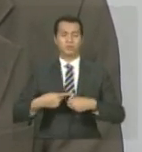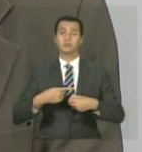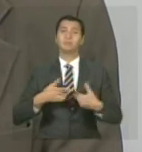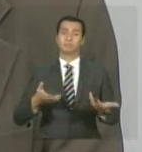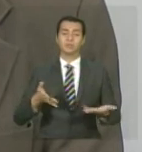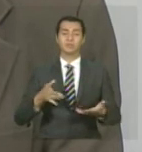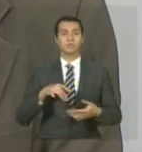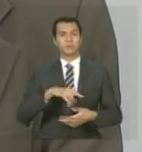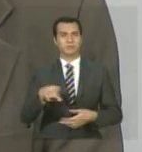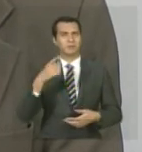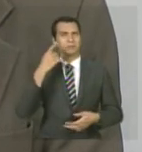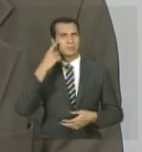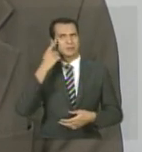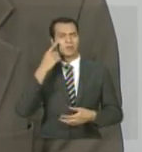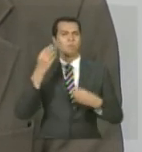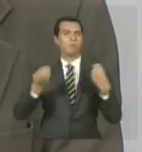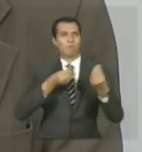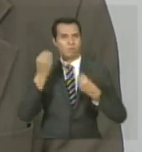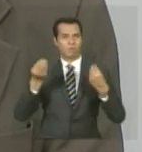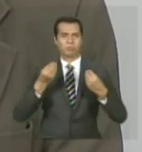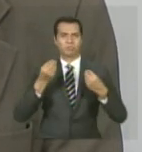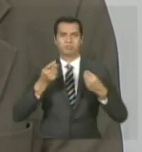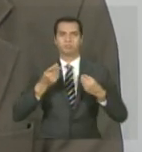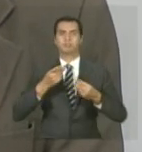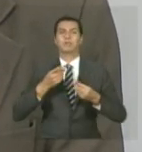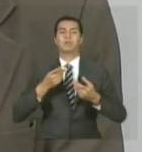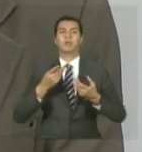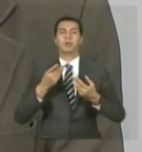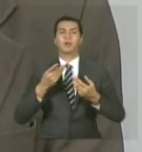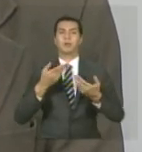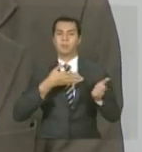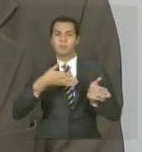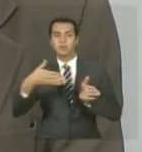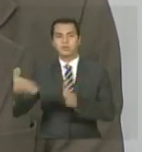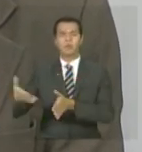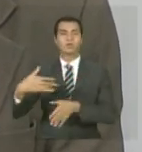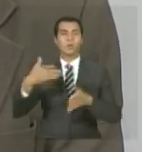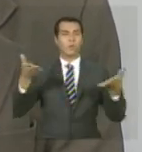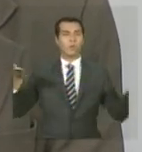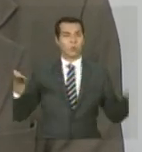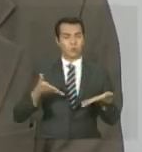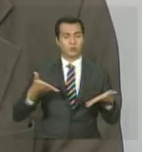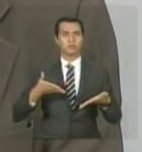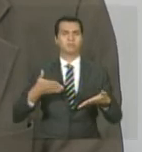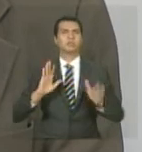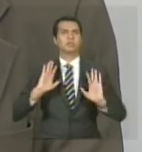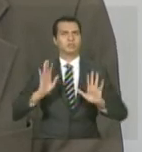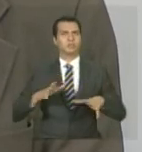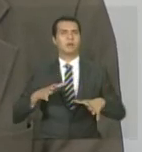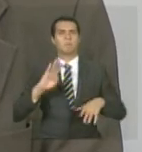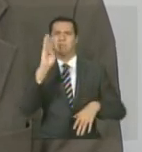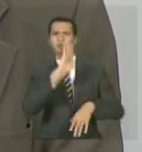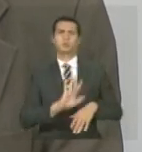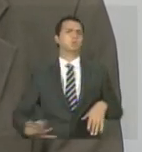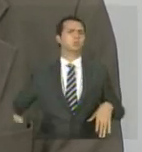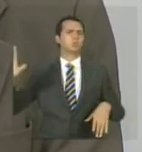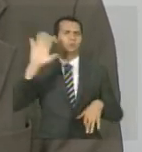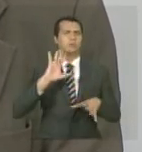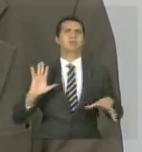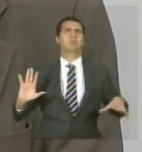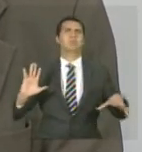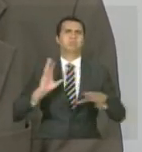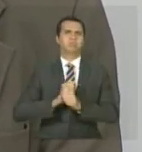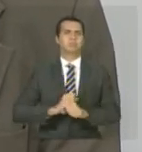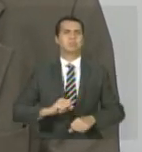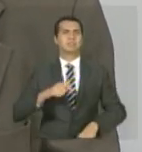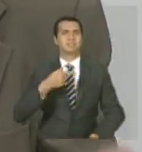da riqueza desse processo, nós temos hoje contabilizados a participação de próximo de 70 mil